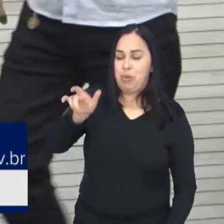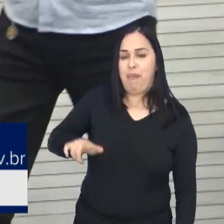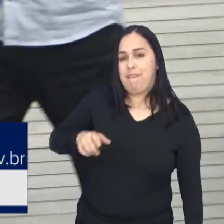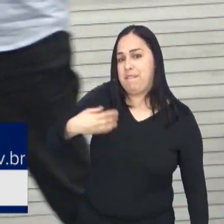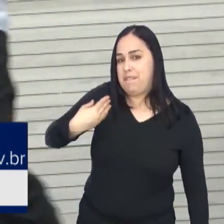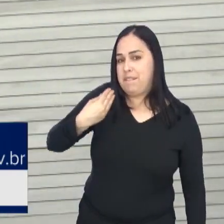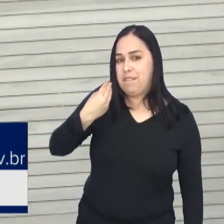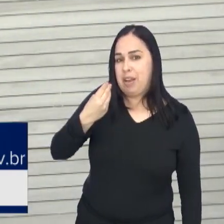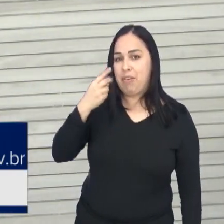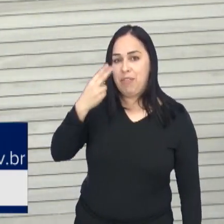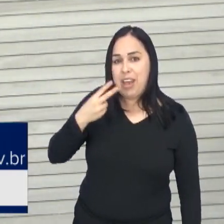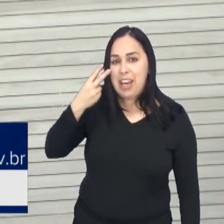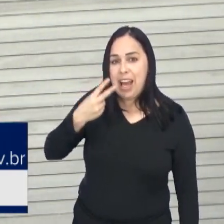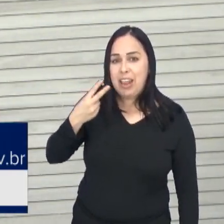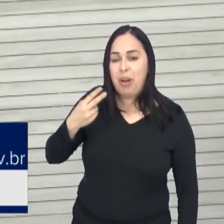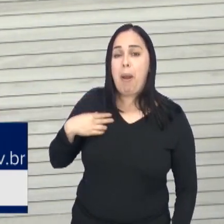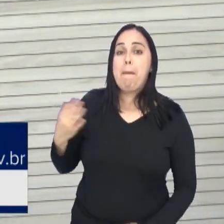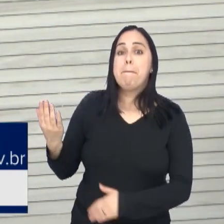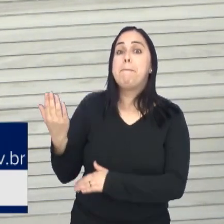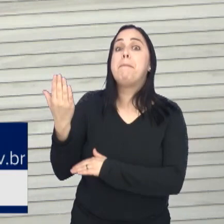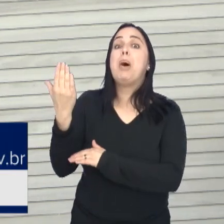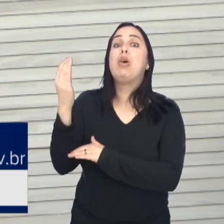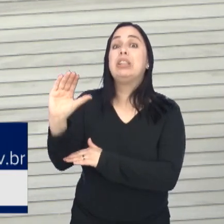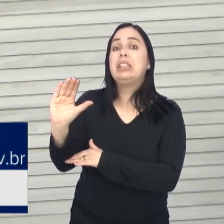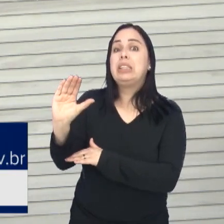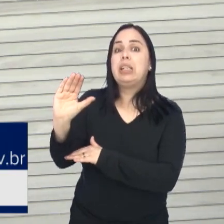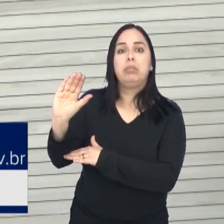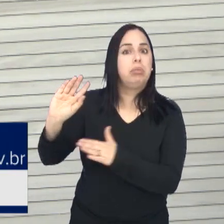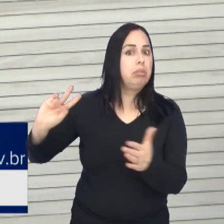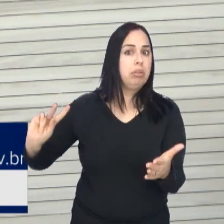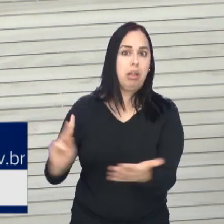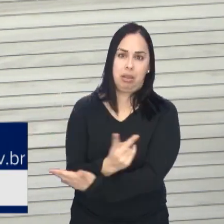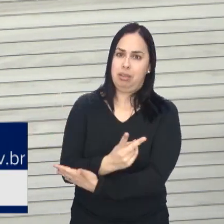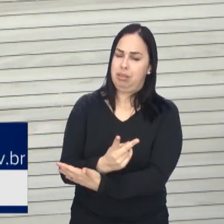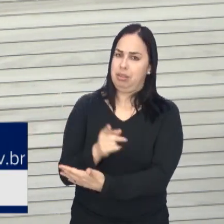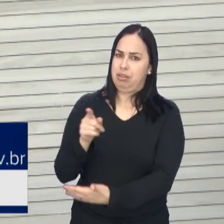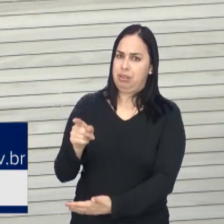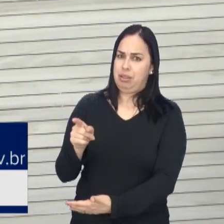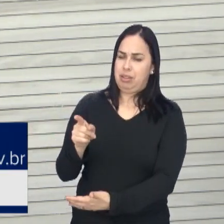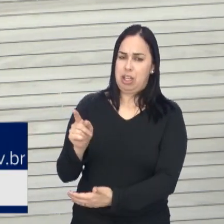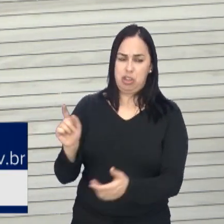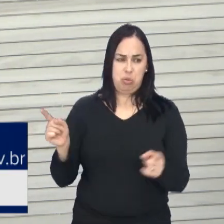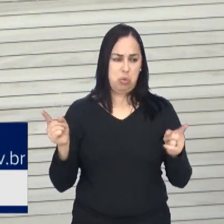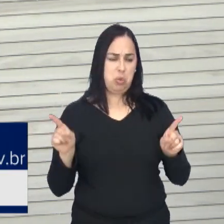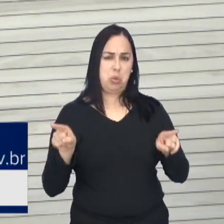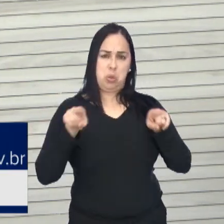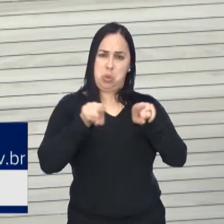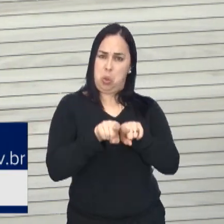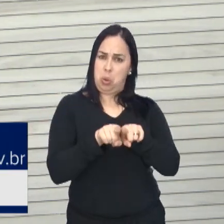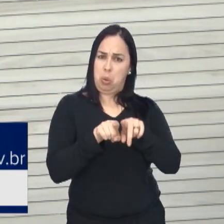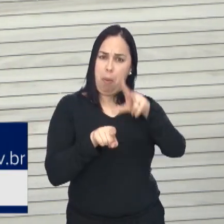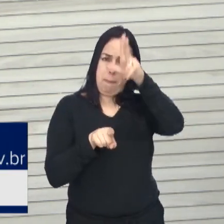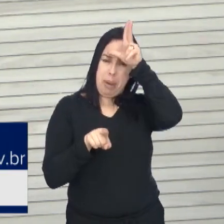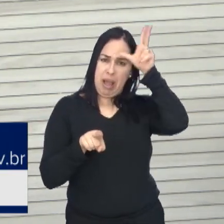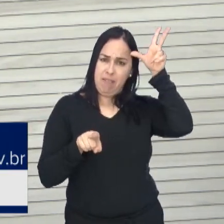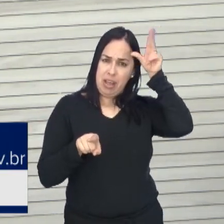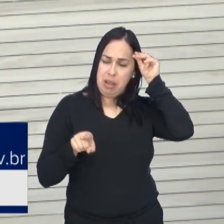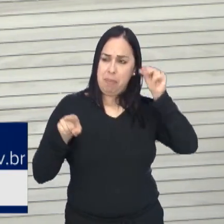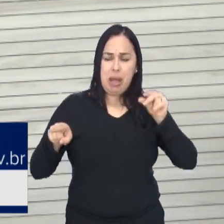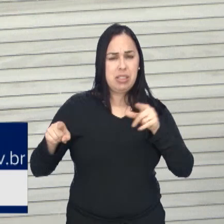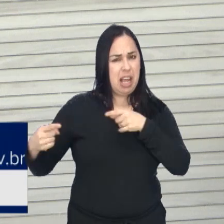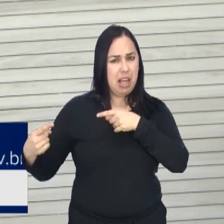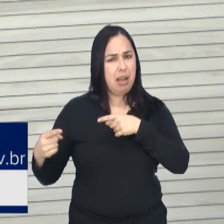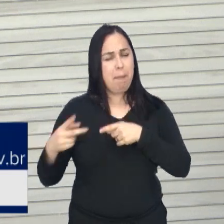base soltando para a rede social, desconstruindo, diz que está com o prefeito, mas fazendo papel de